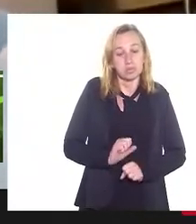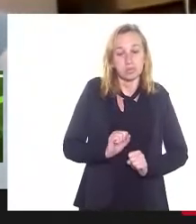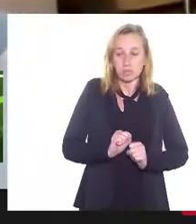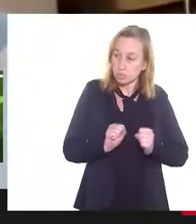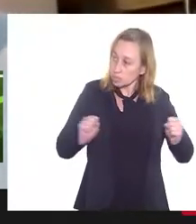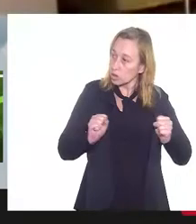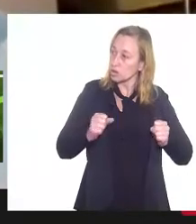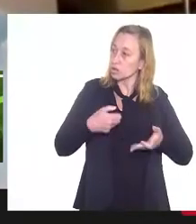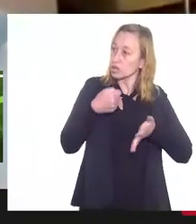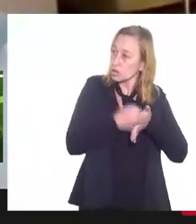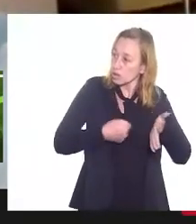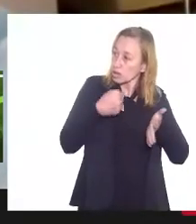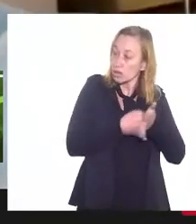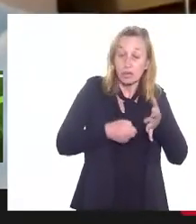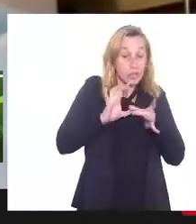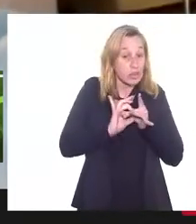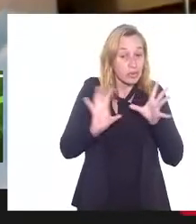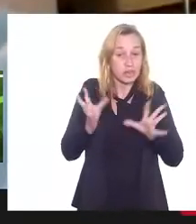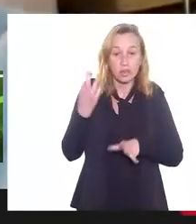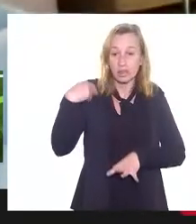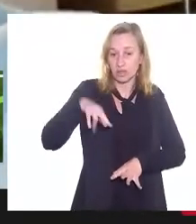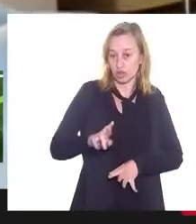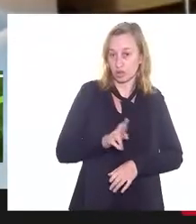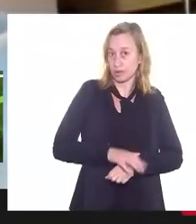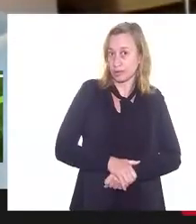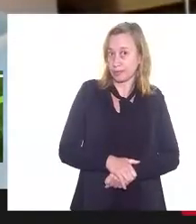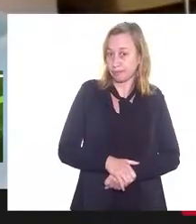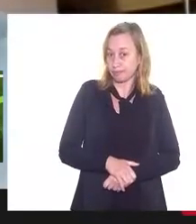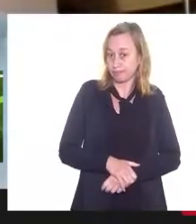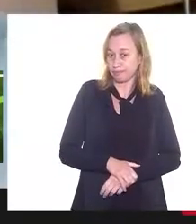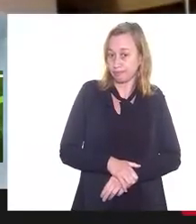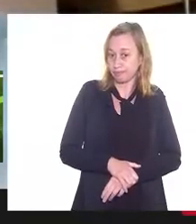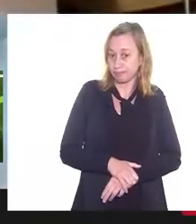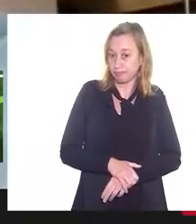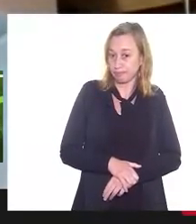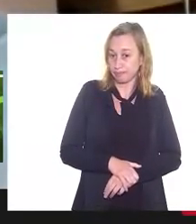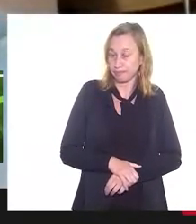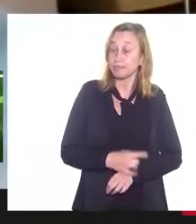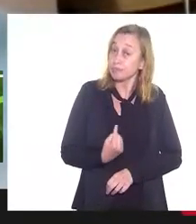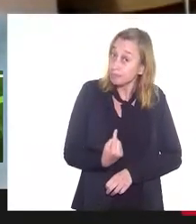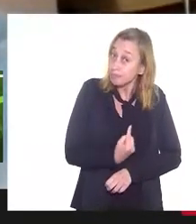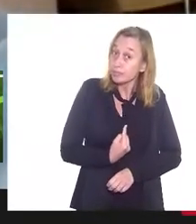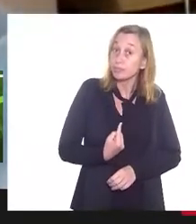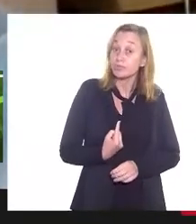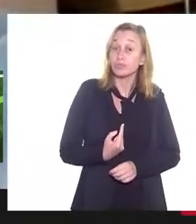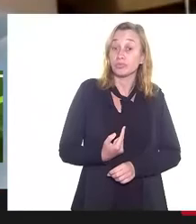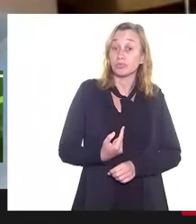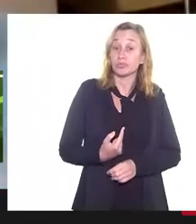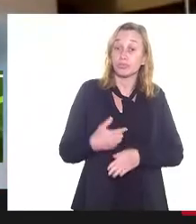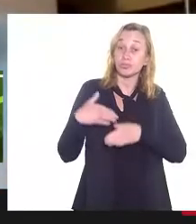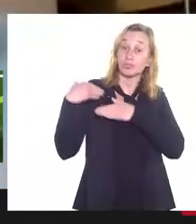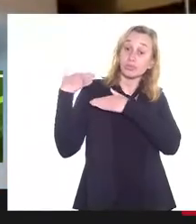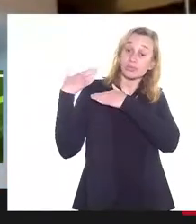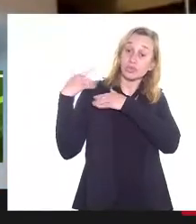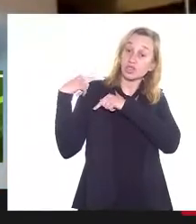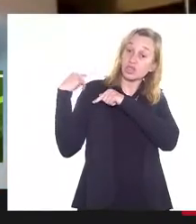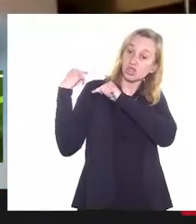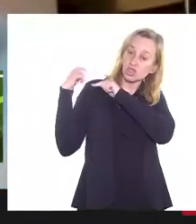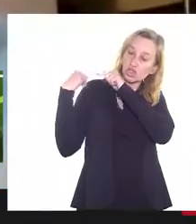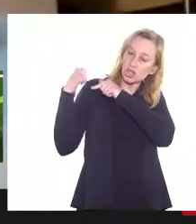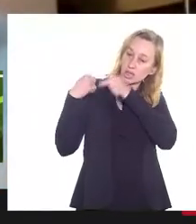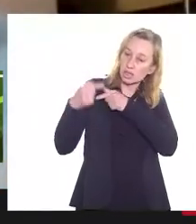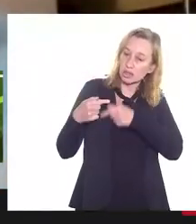lutadores pela liberdade religiosa. Não era intolerância. Nós, que eu digo a geração do meu pai,